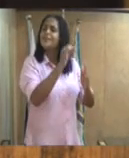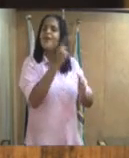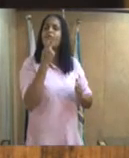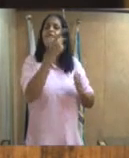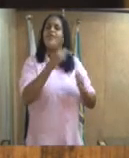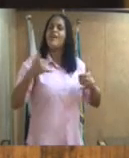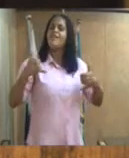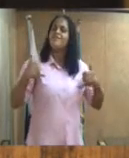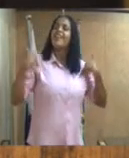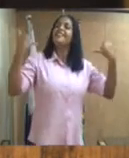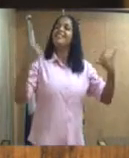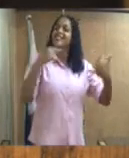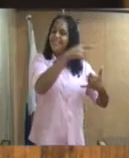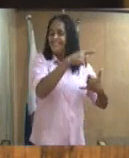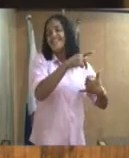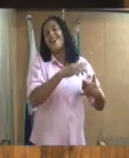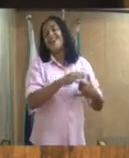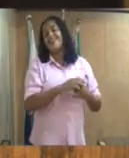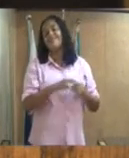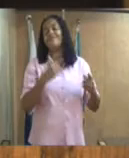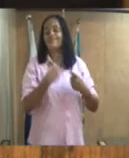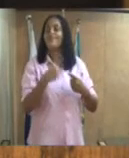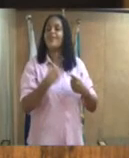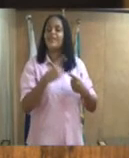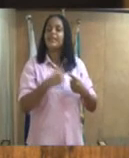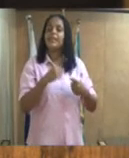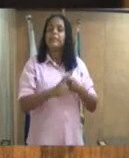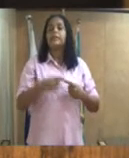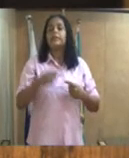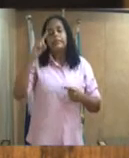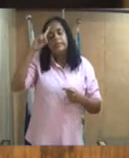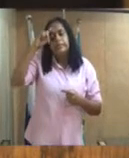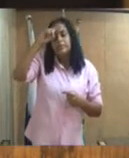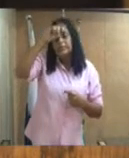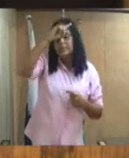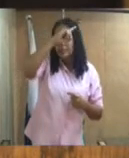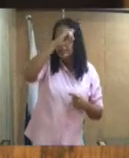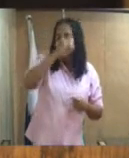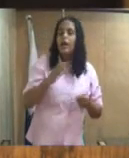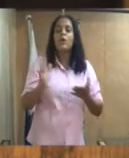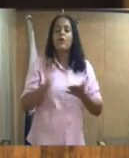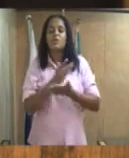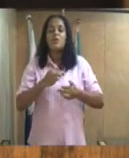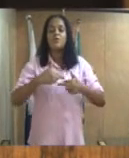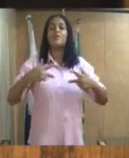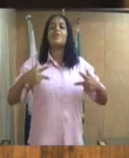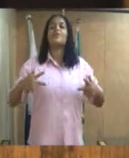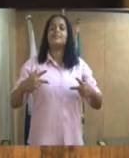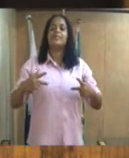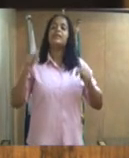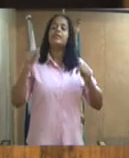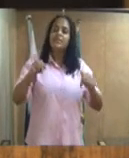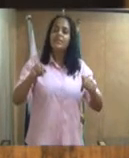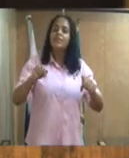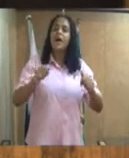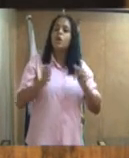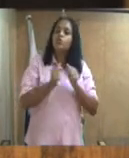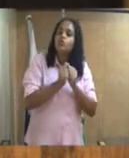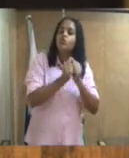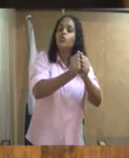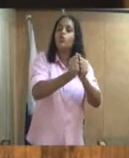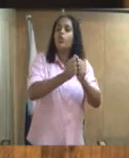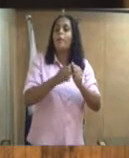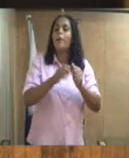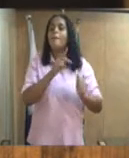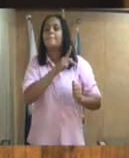feliz aniversário, porque eu sei que a luta é difícil, uma luta grande conduzir essa casa, uma casa